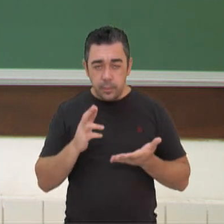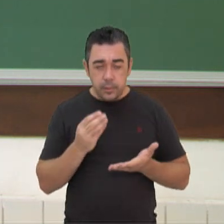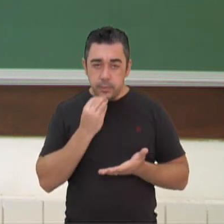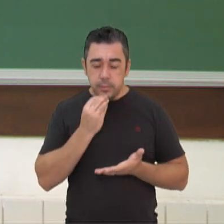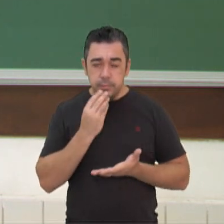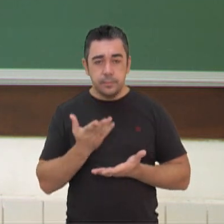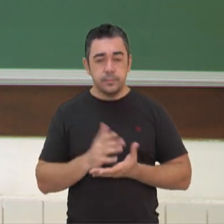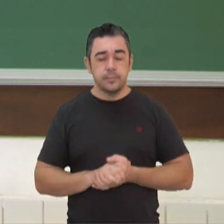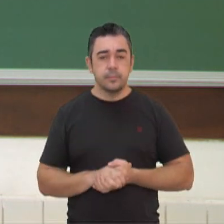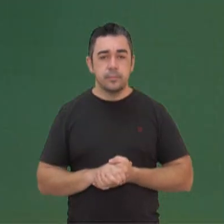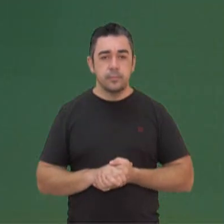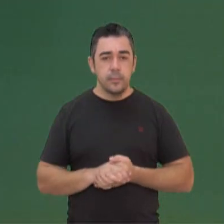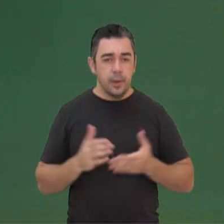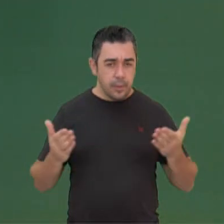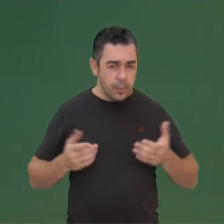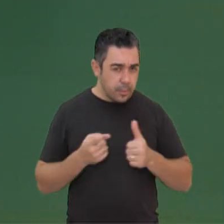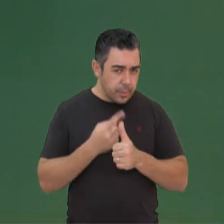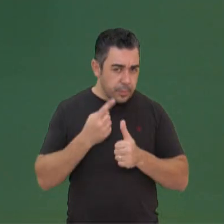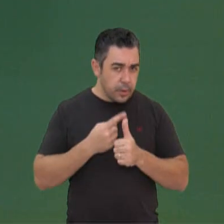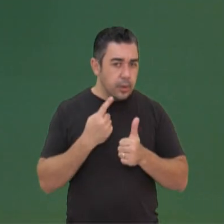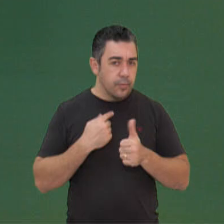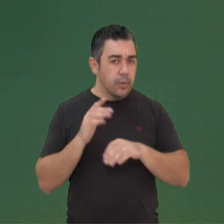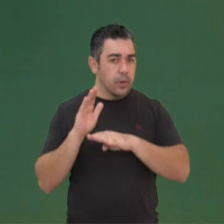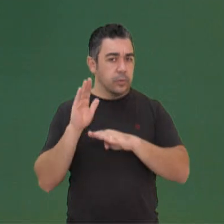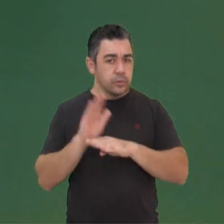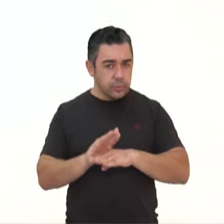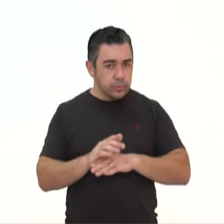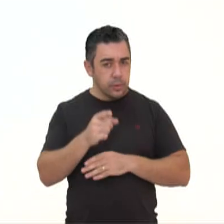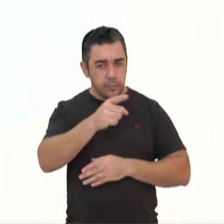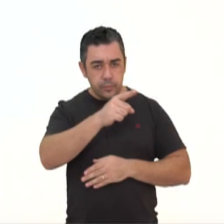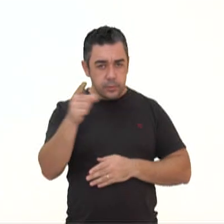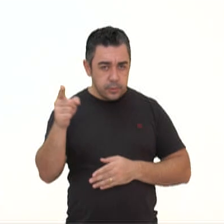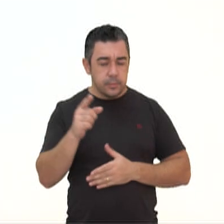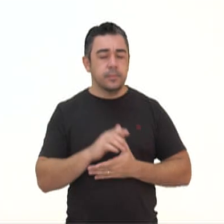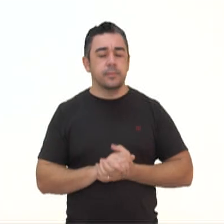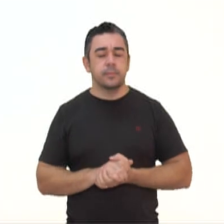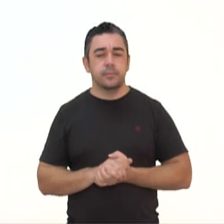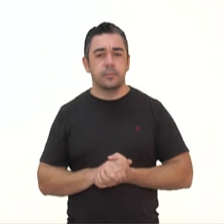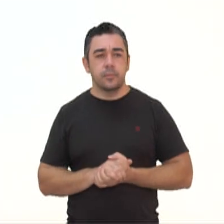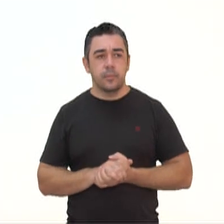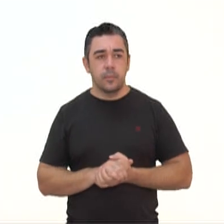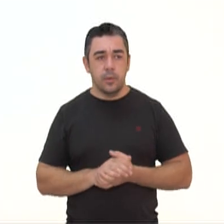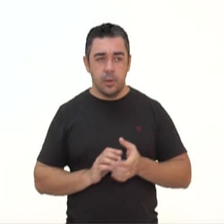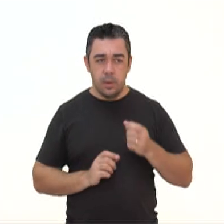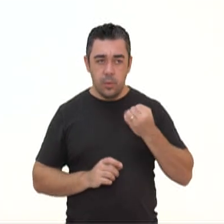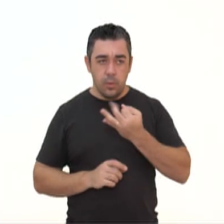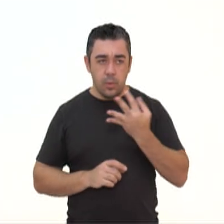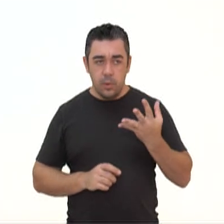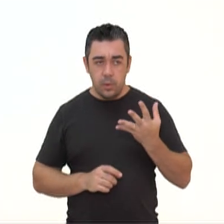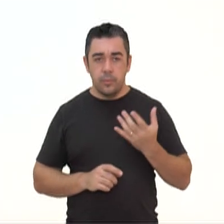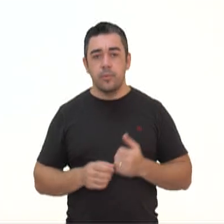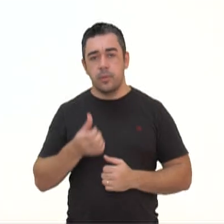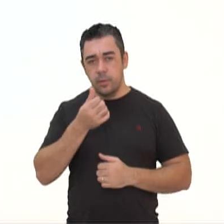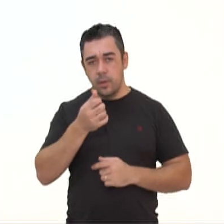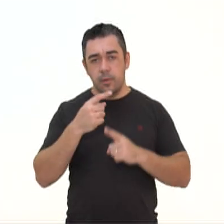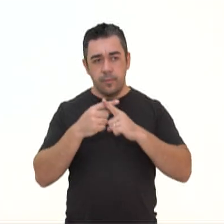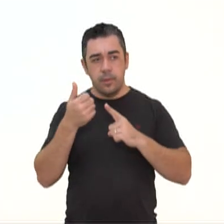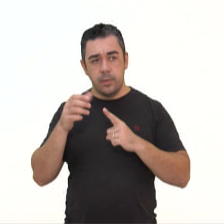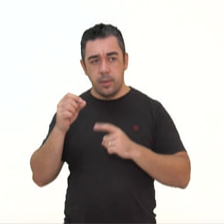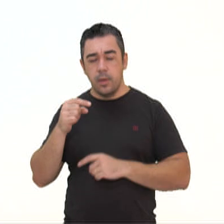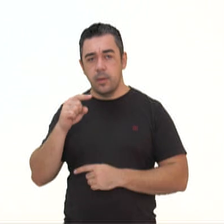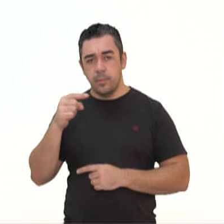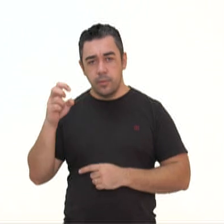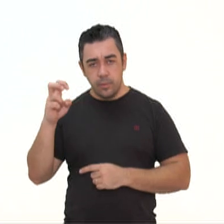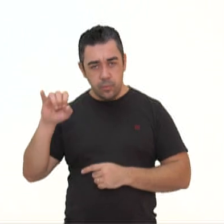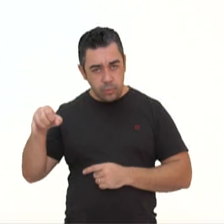o exercício. Então, nesse primeiro exercício aqui, que é o número 1, eu vou dar as dicas para vocês. Vejam, ó, energia potencial elétrica, coloca aqui